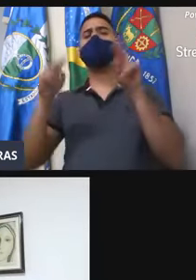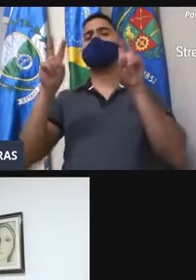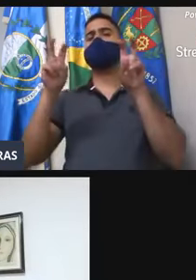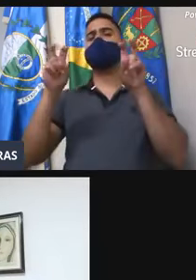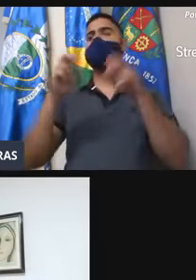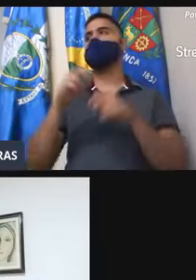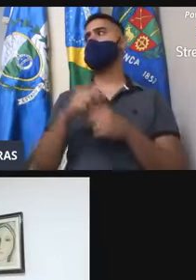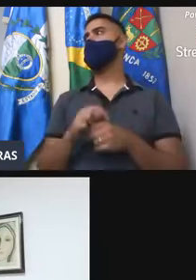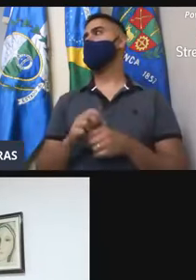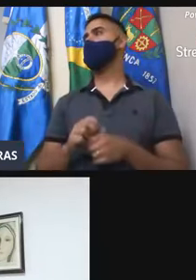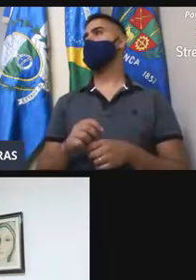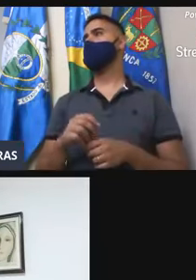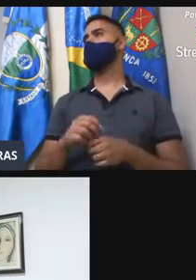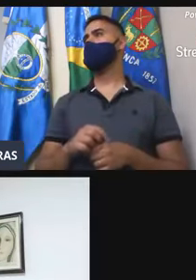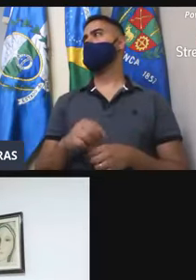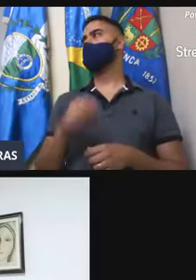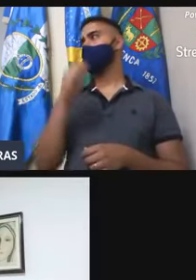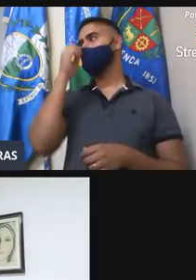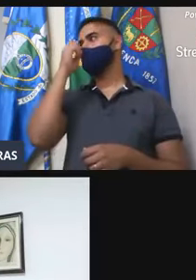aí. Ok?